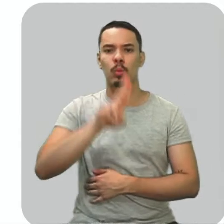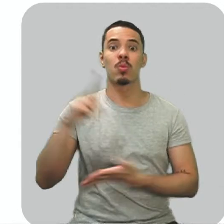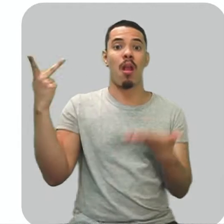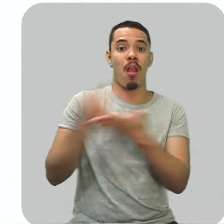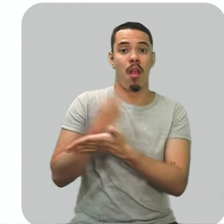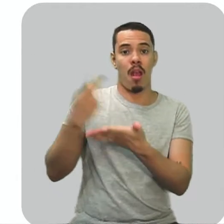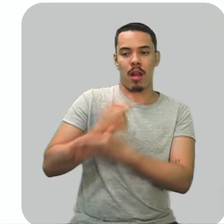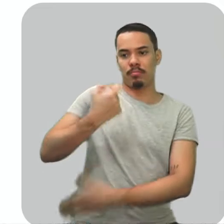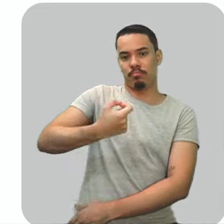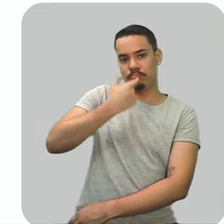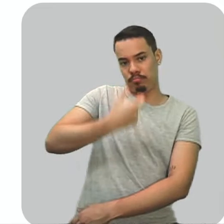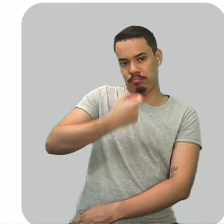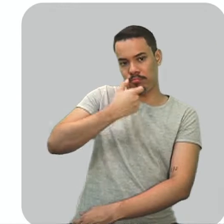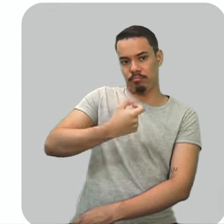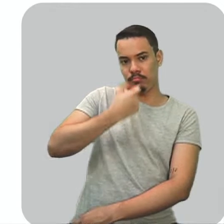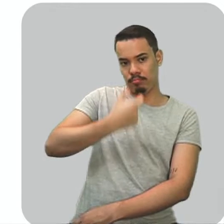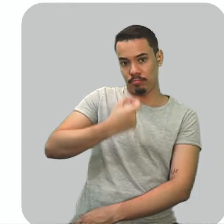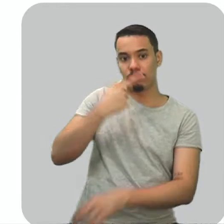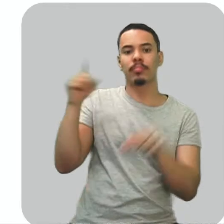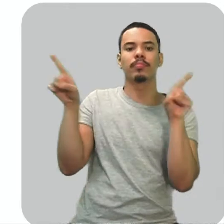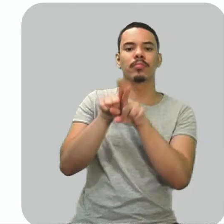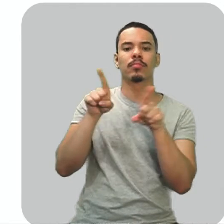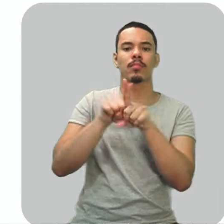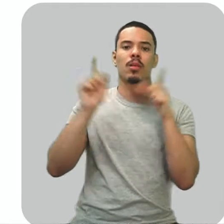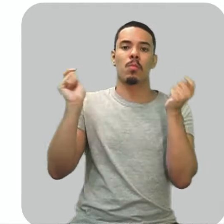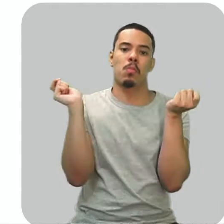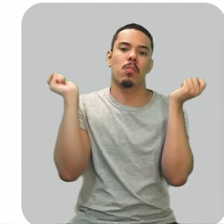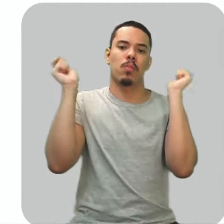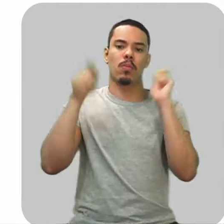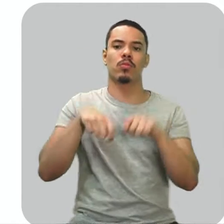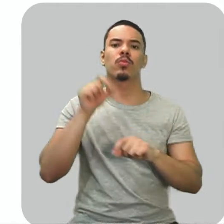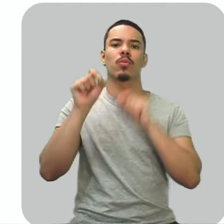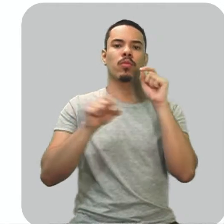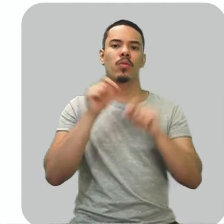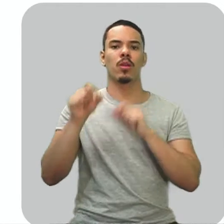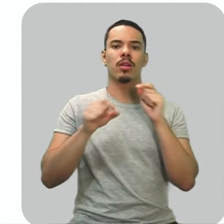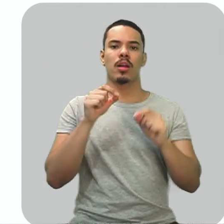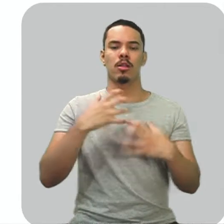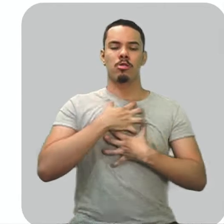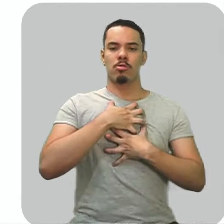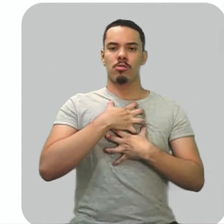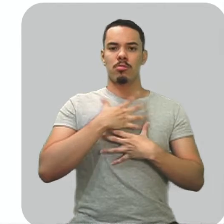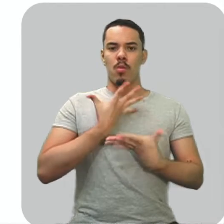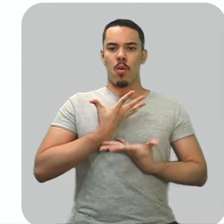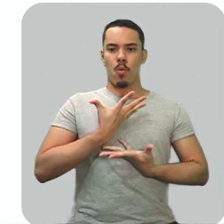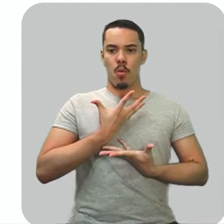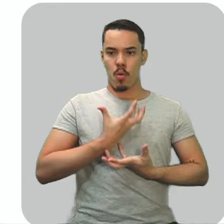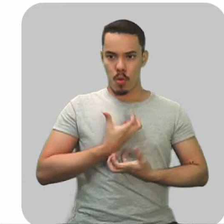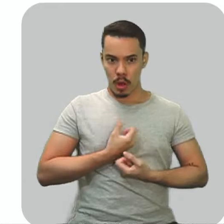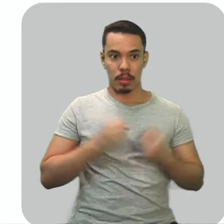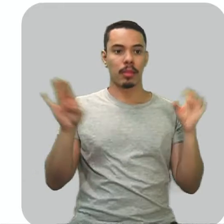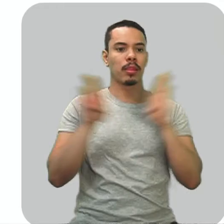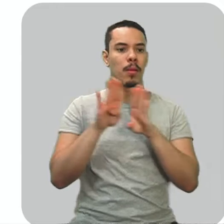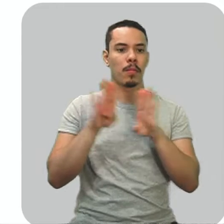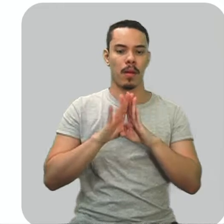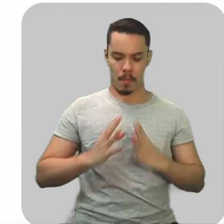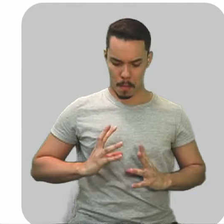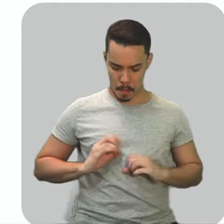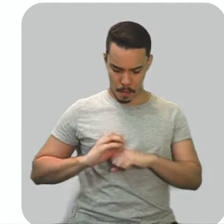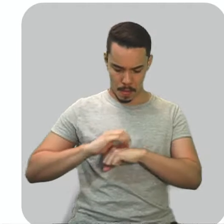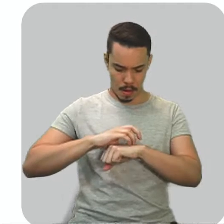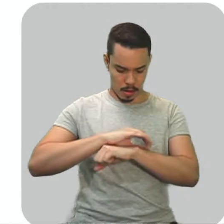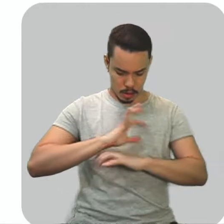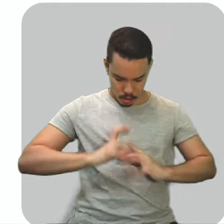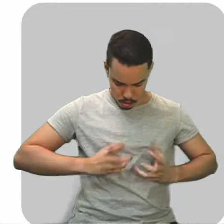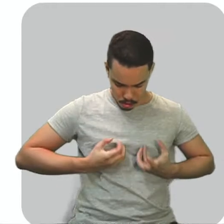inadequado de remédio também é capaz de levar a intoxicações e a formação de